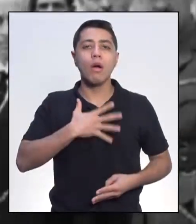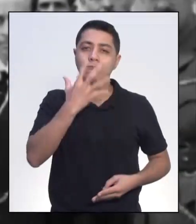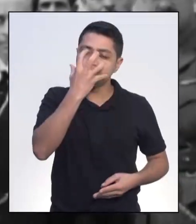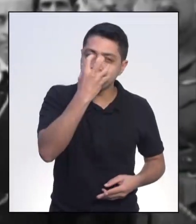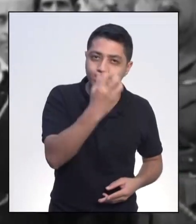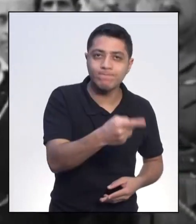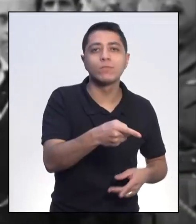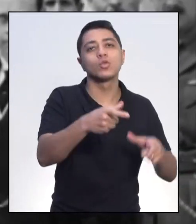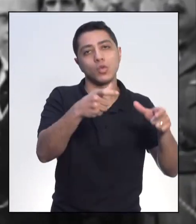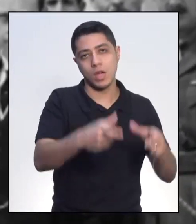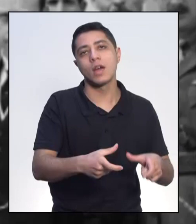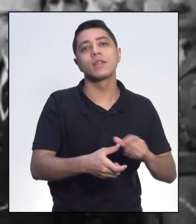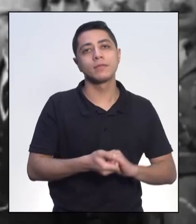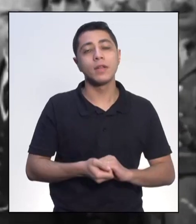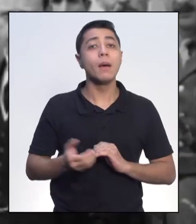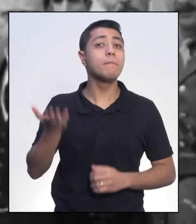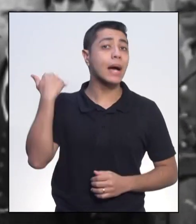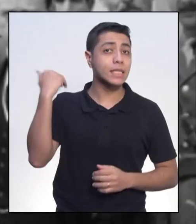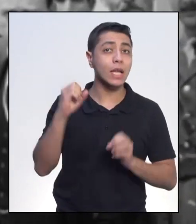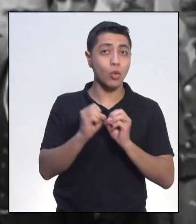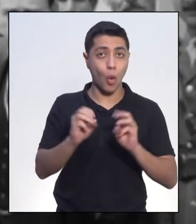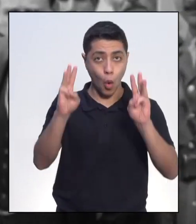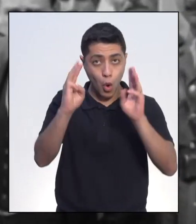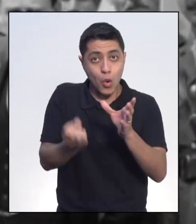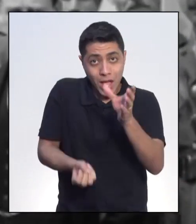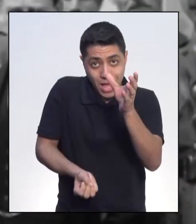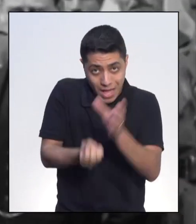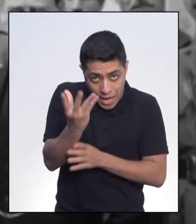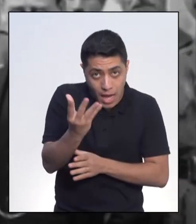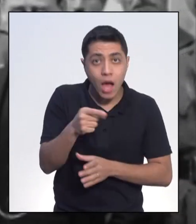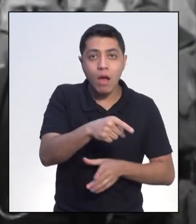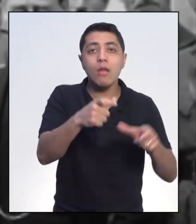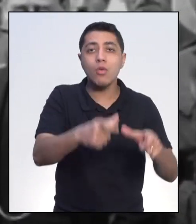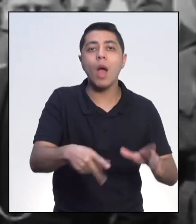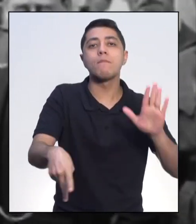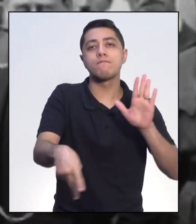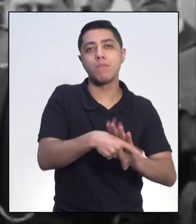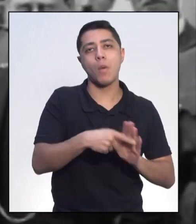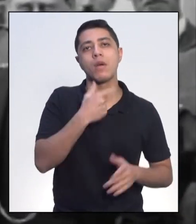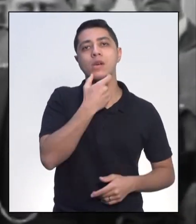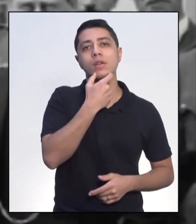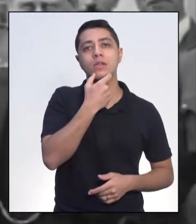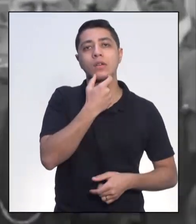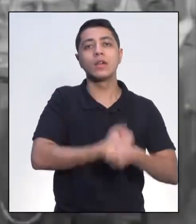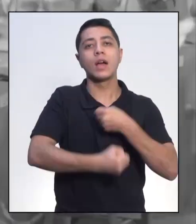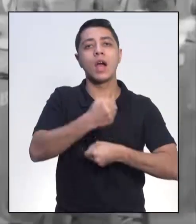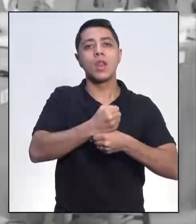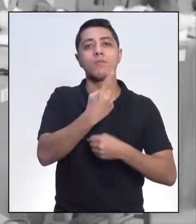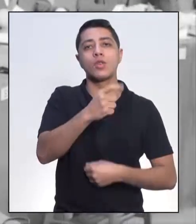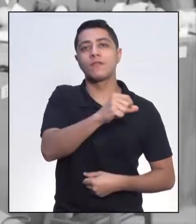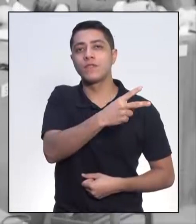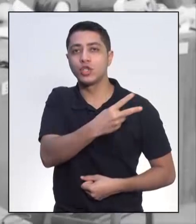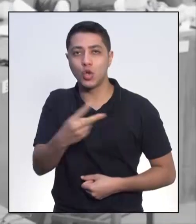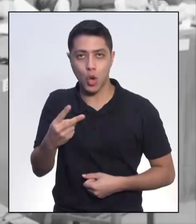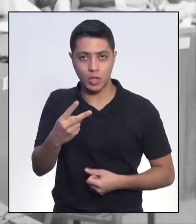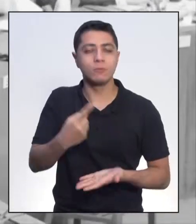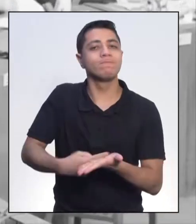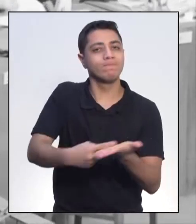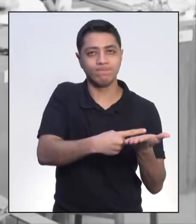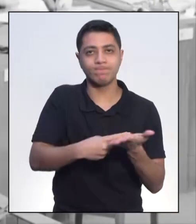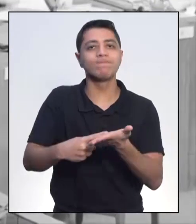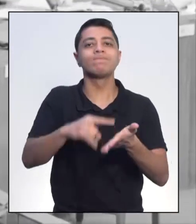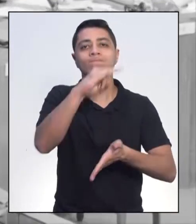Reino Unido, sob mandato recebido em 1922 da Liga das Nações. Após o término do